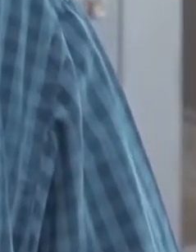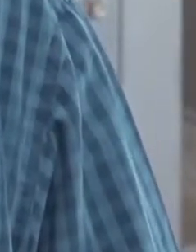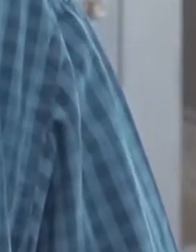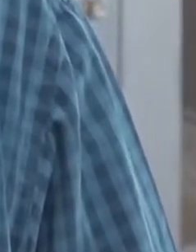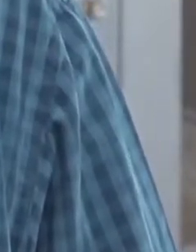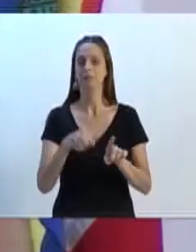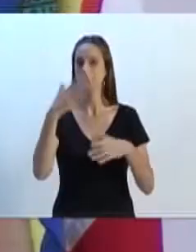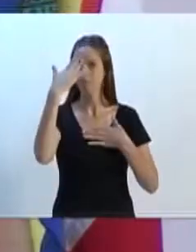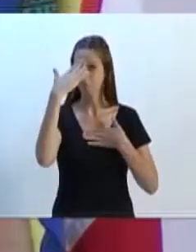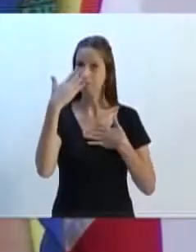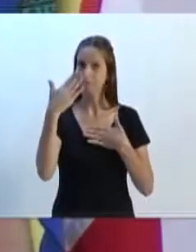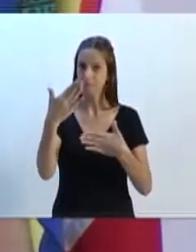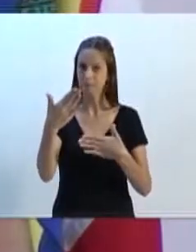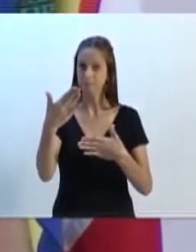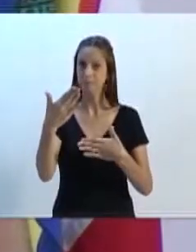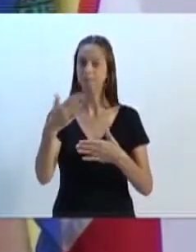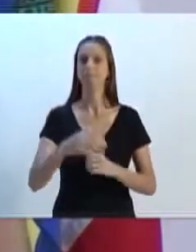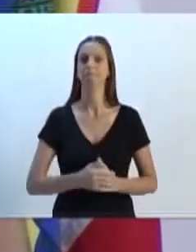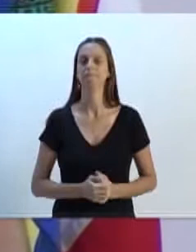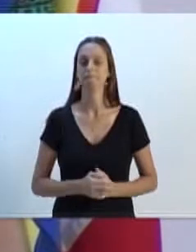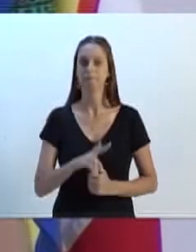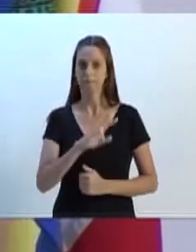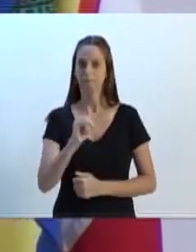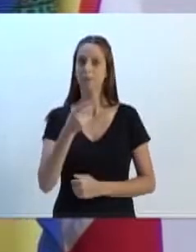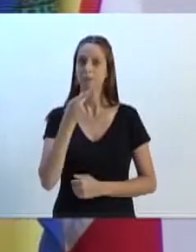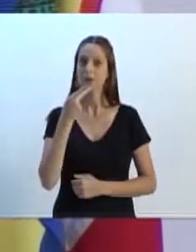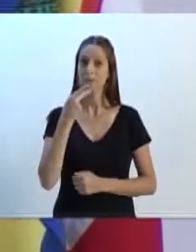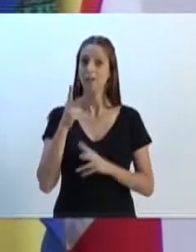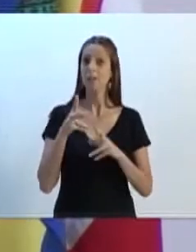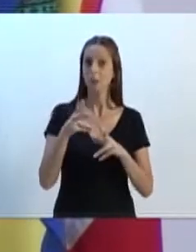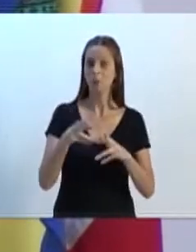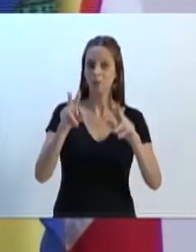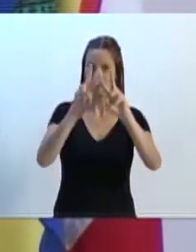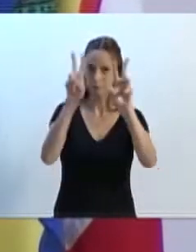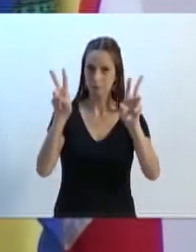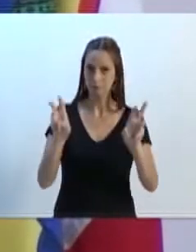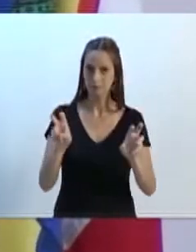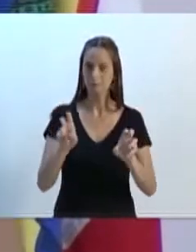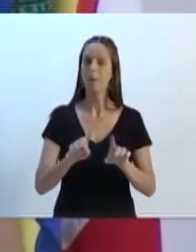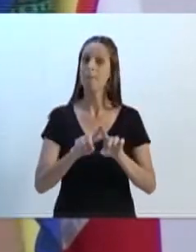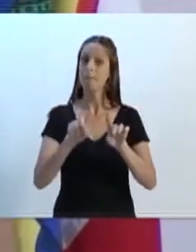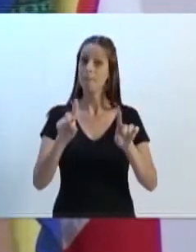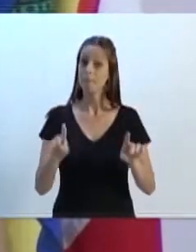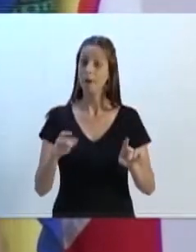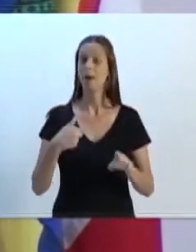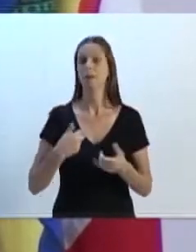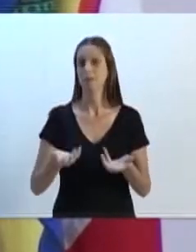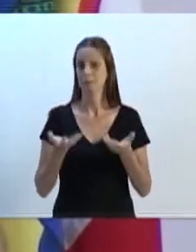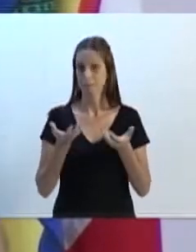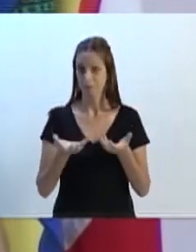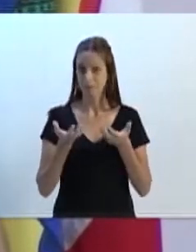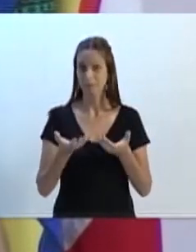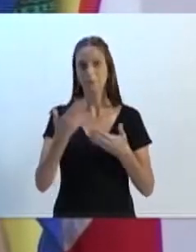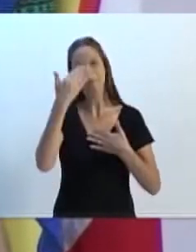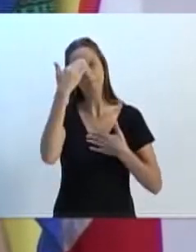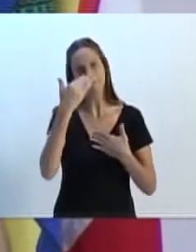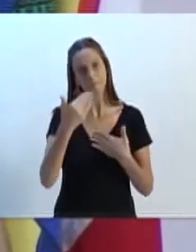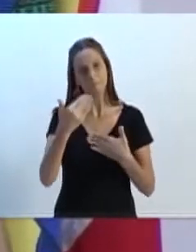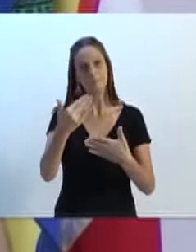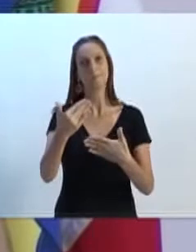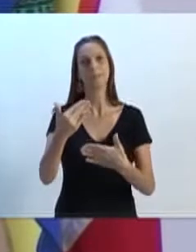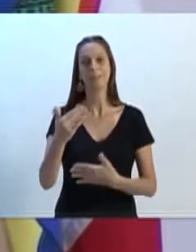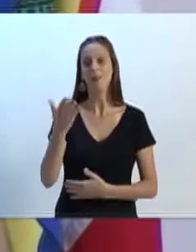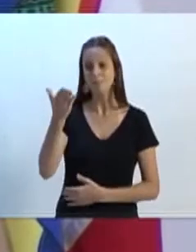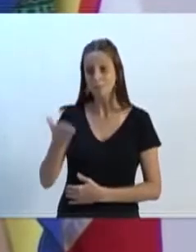aqui pelos colegas. Nos pronunciamentos, o vereador Ito de Souza repercutiu o arquivamento pela CCJ de um projeto de lei